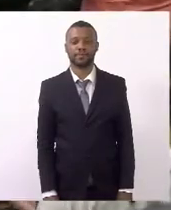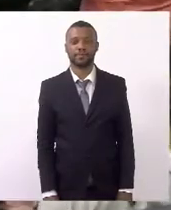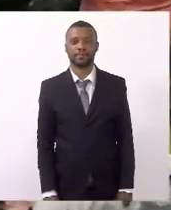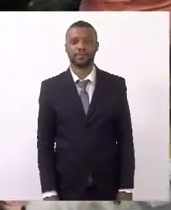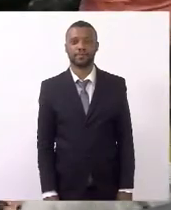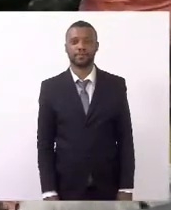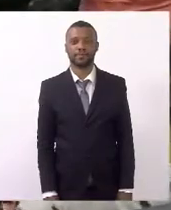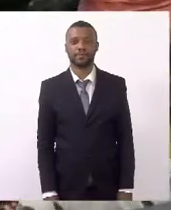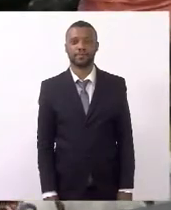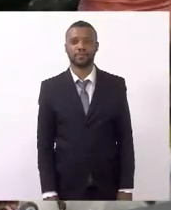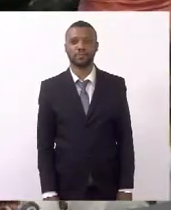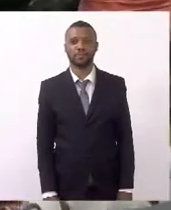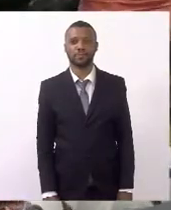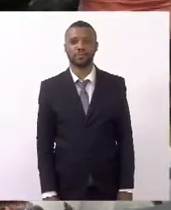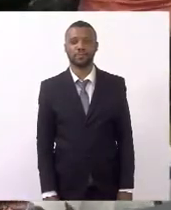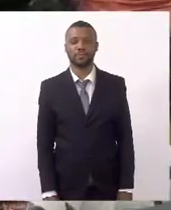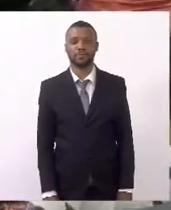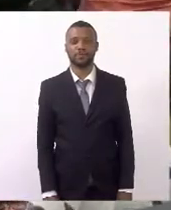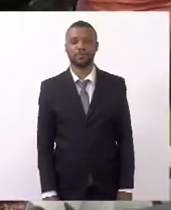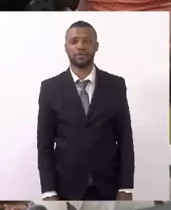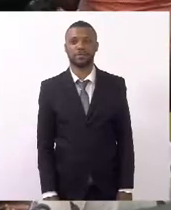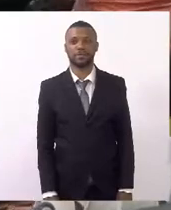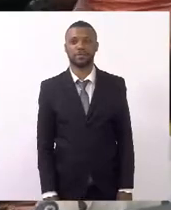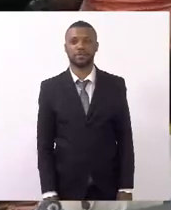ela tá aí é